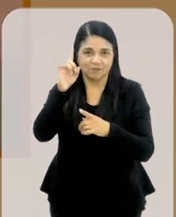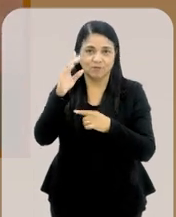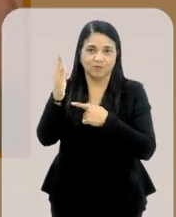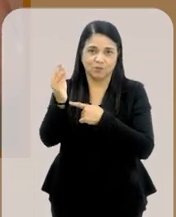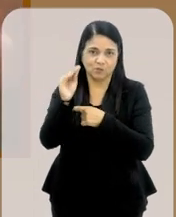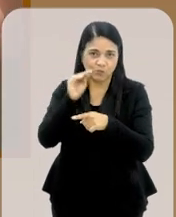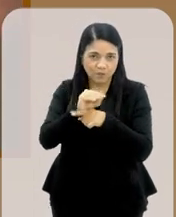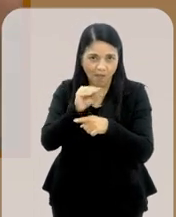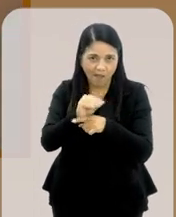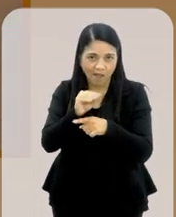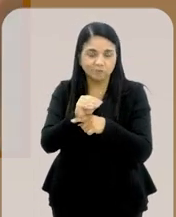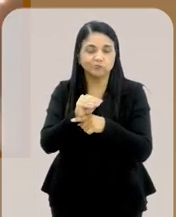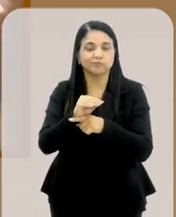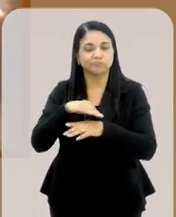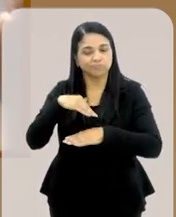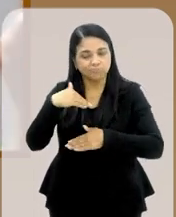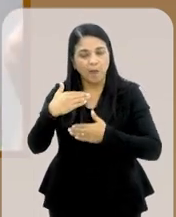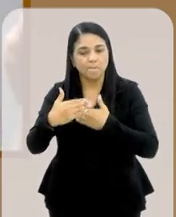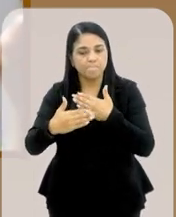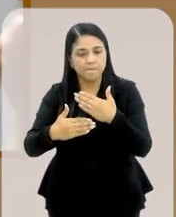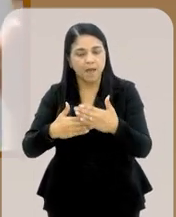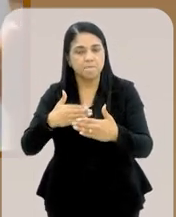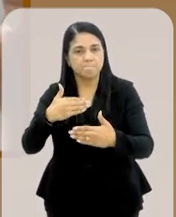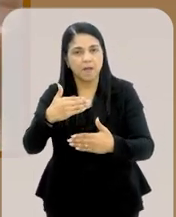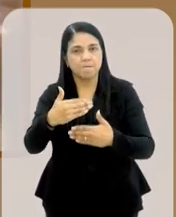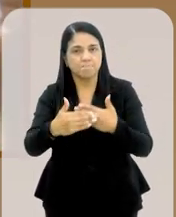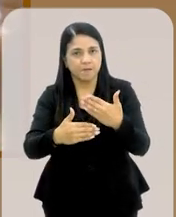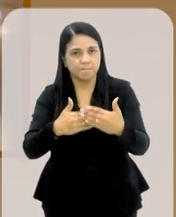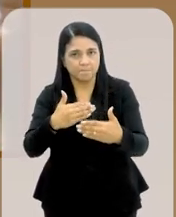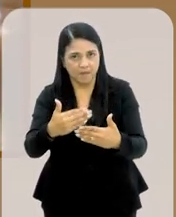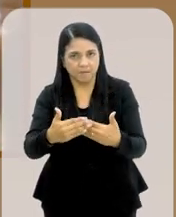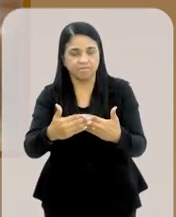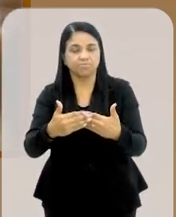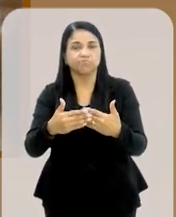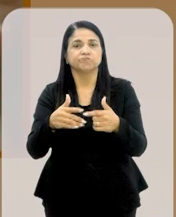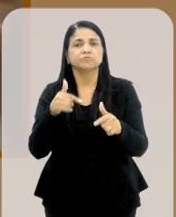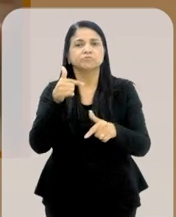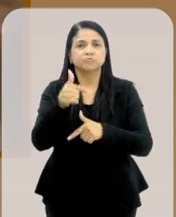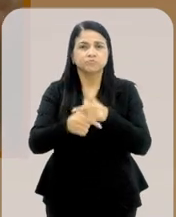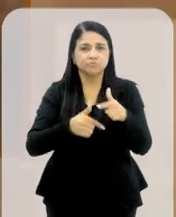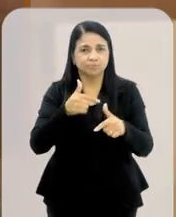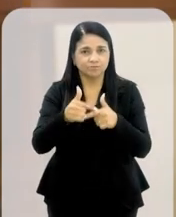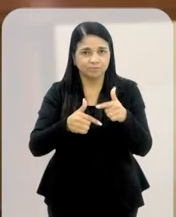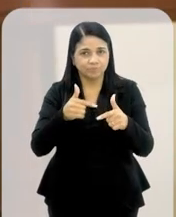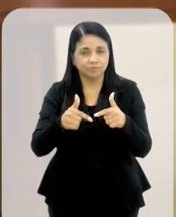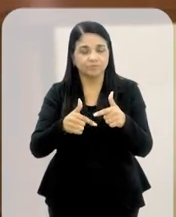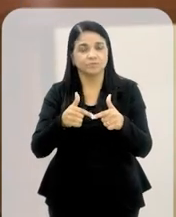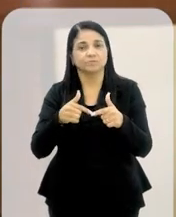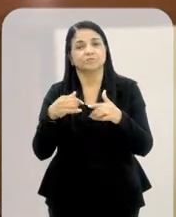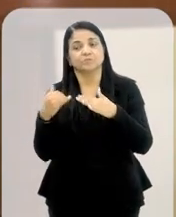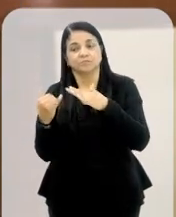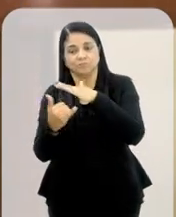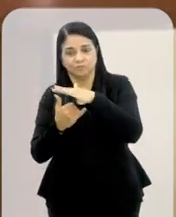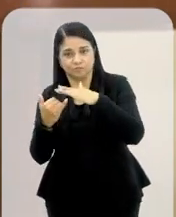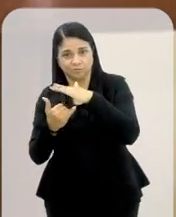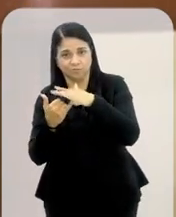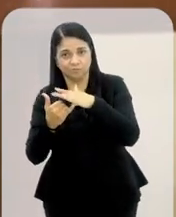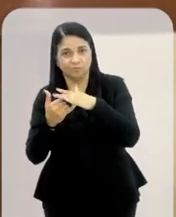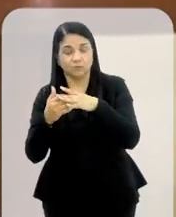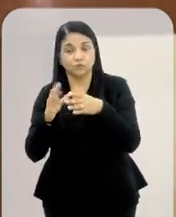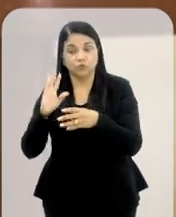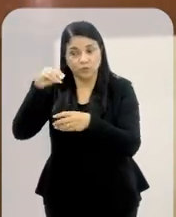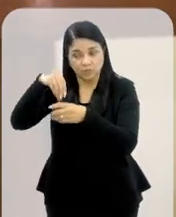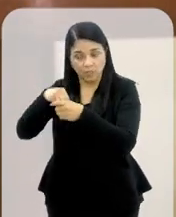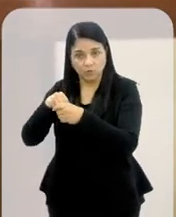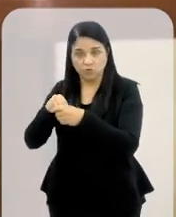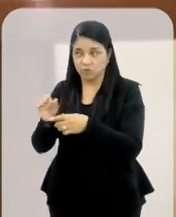nós temos avançado. Então, nós trabalhamos a questão, o Instituto está